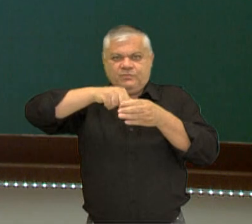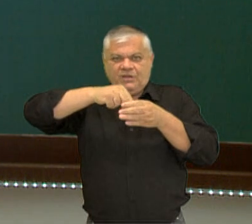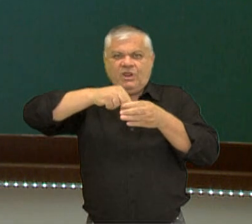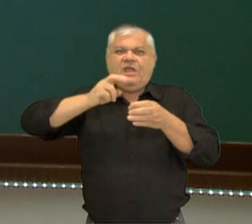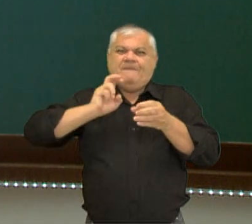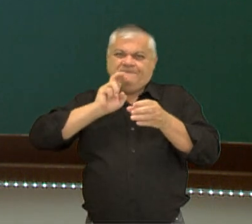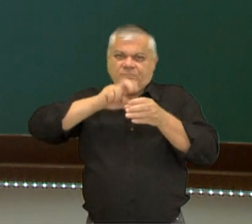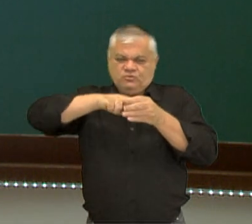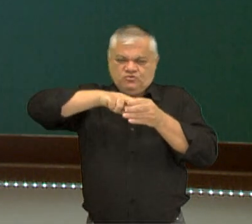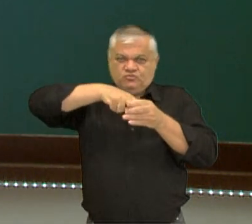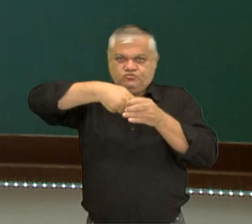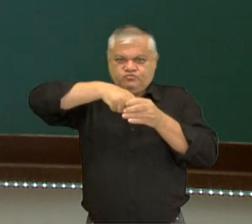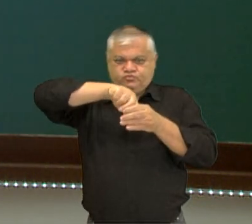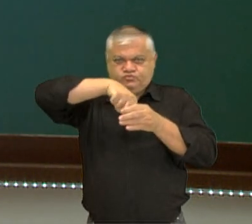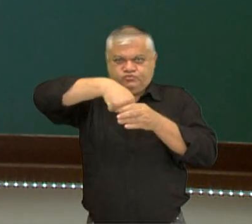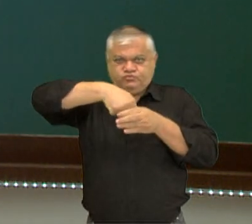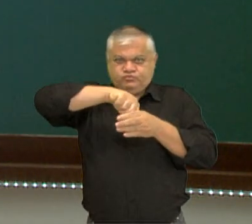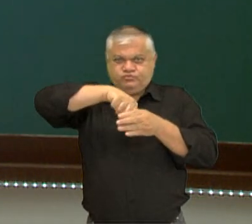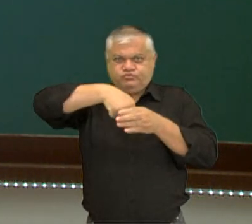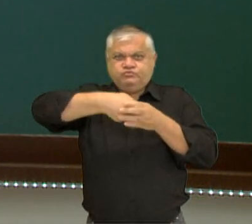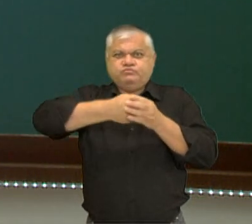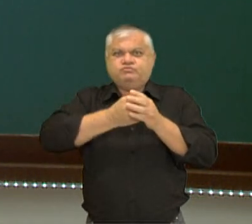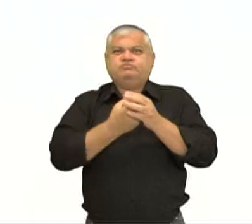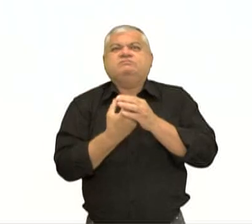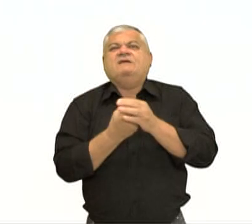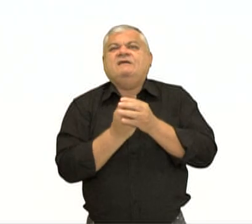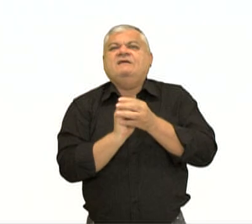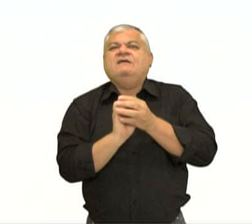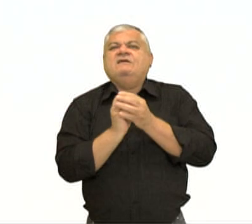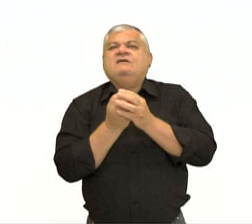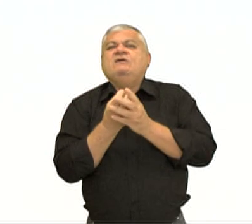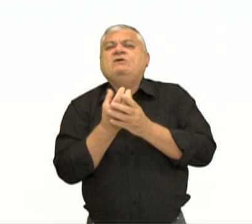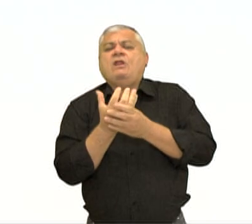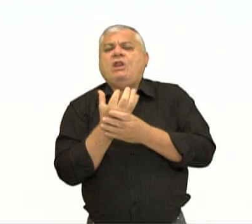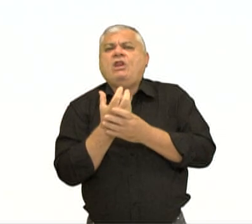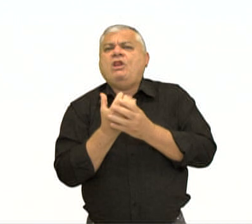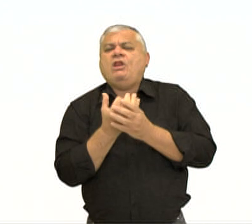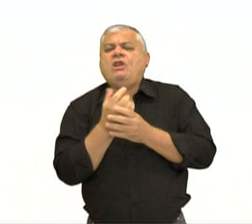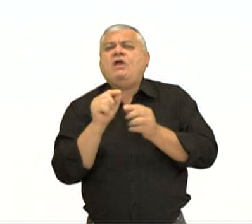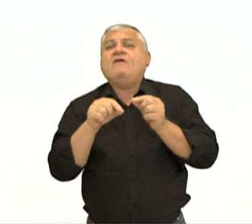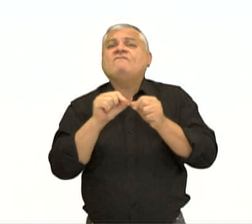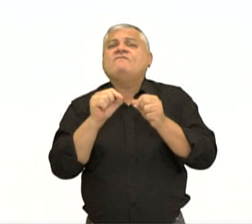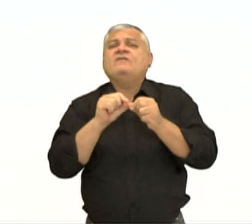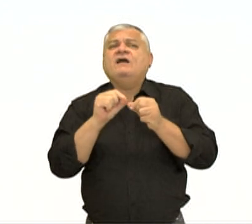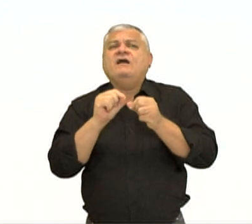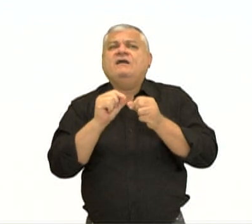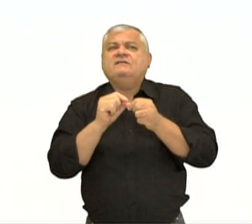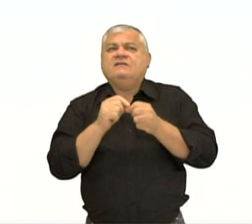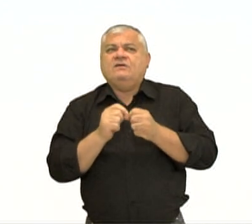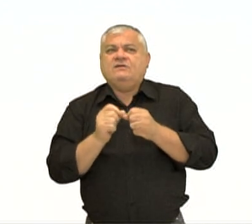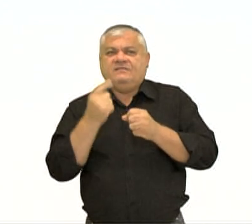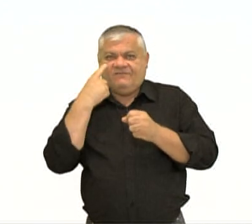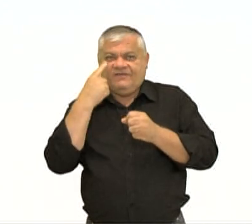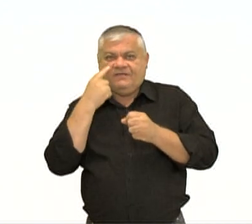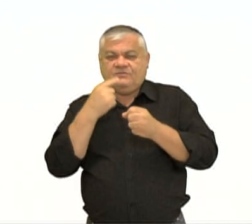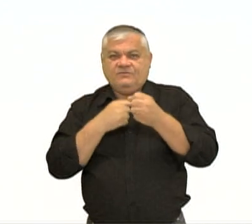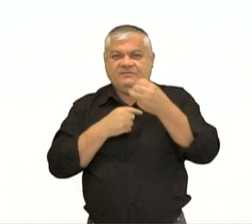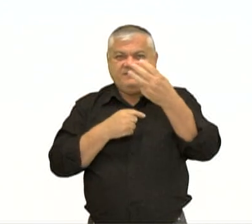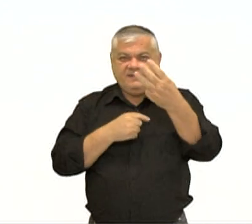furar ela e entrar. E aí, o que ele faz depois disso? Nessas fases enumeradas em 3